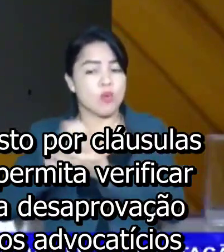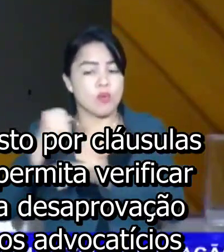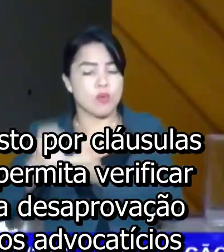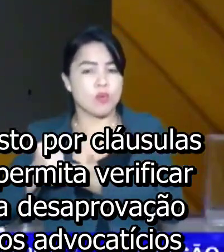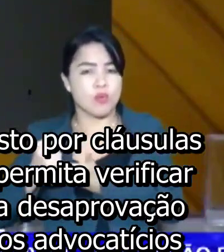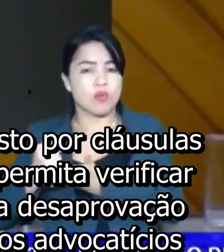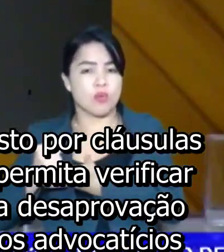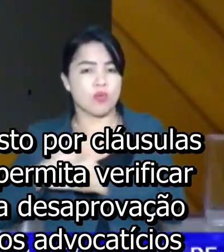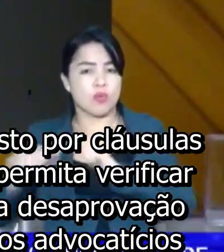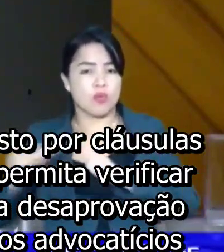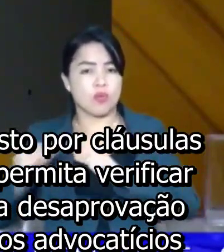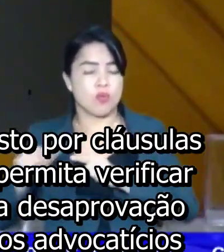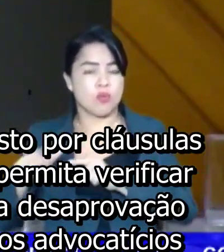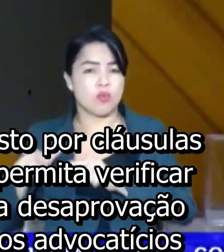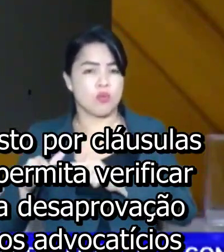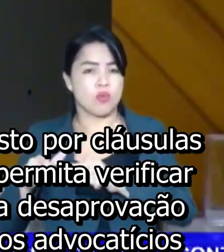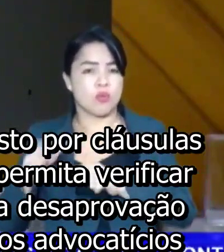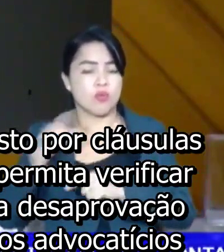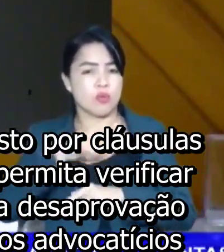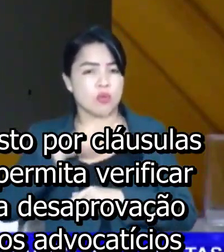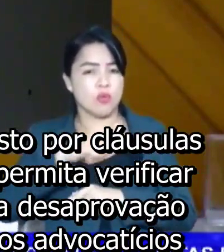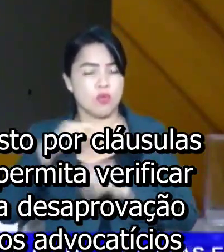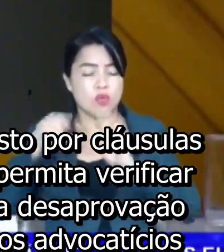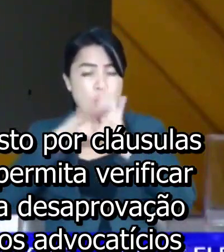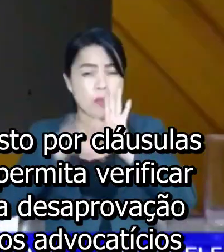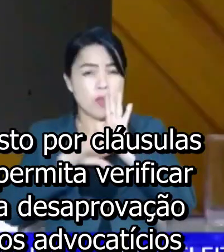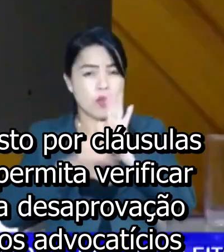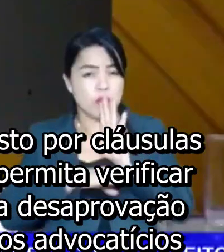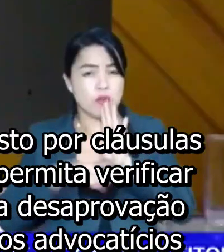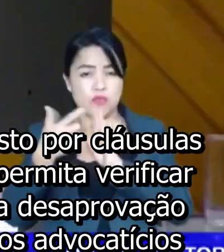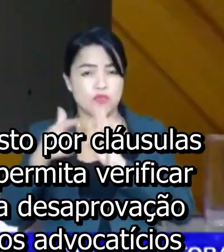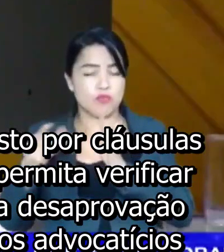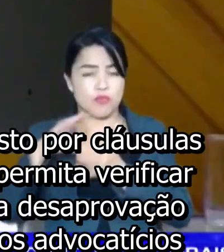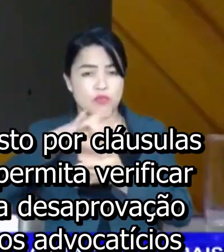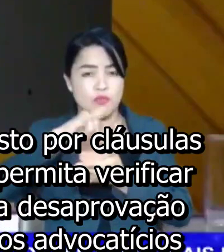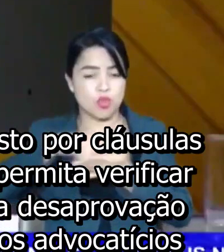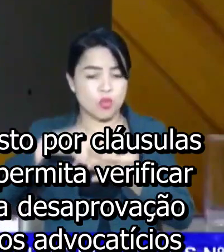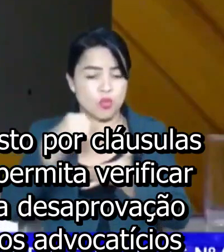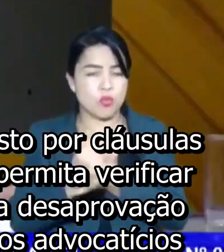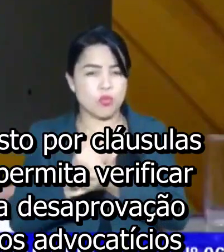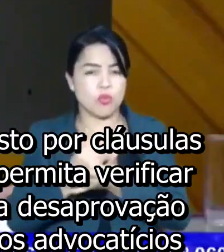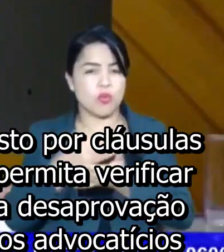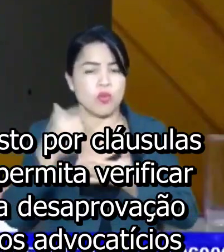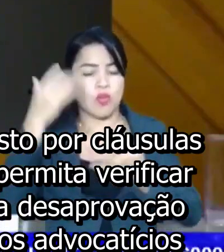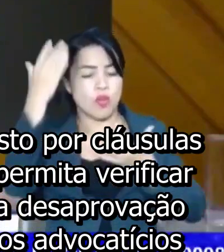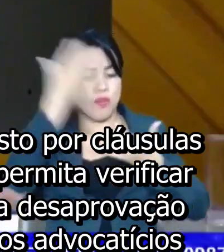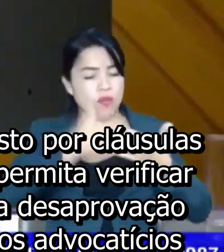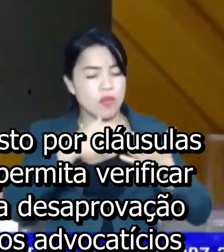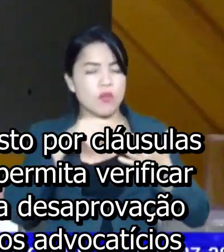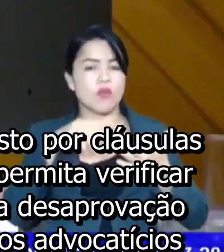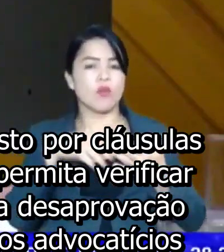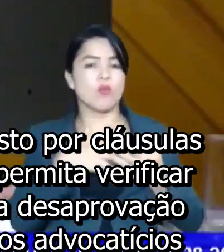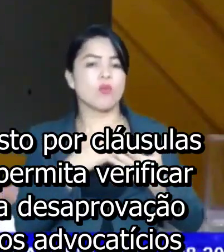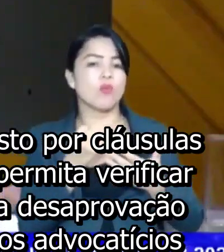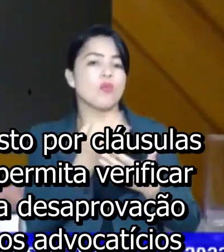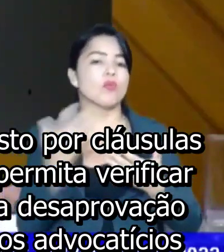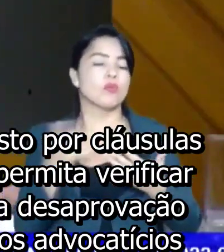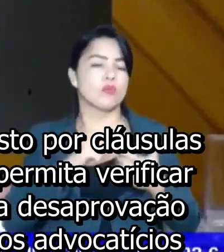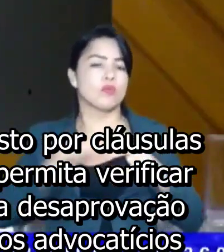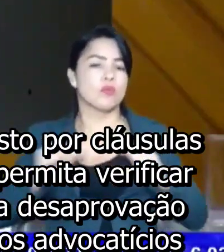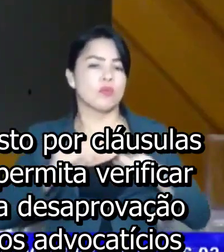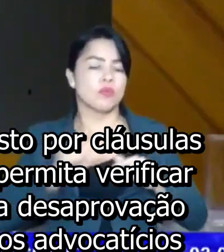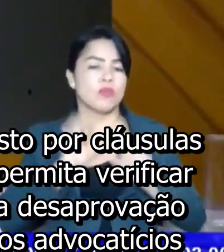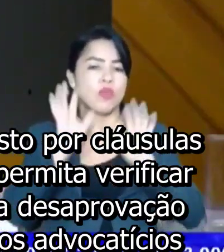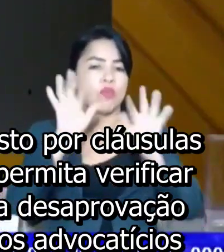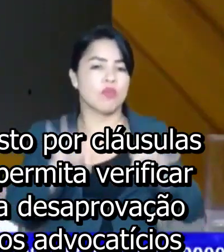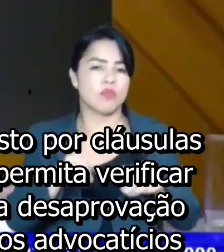composto por cláusulas genéricas, desacompanhado de qualquer documento que permita verificar e quantificar minimamente o trabalho. Ao final,